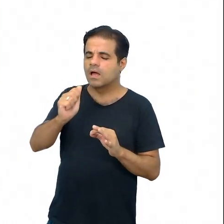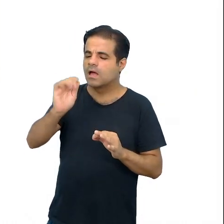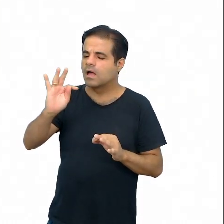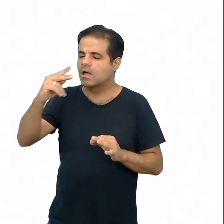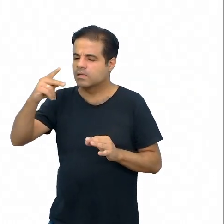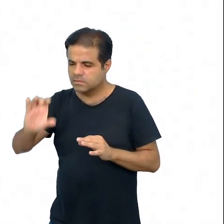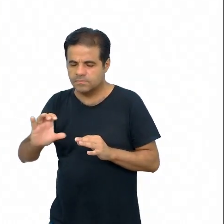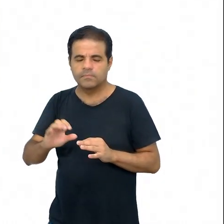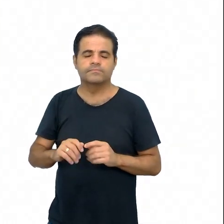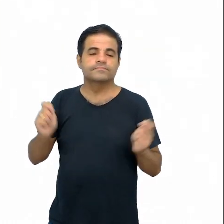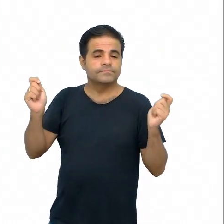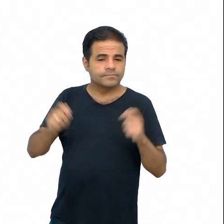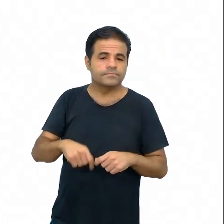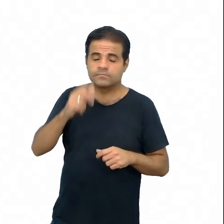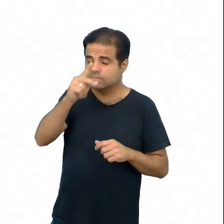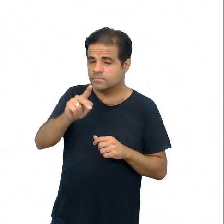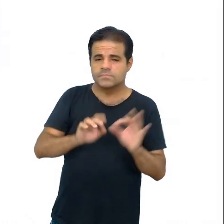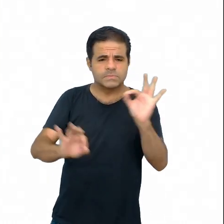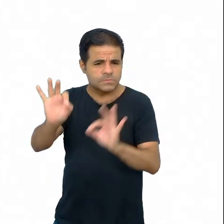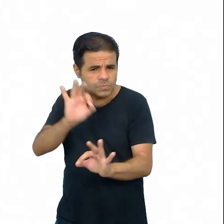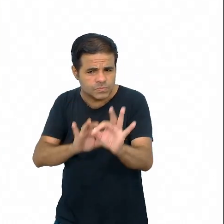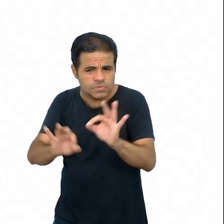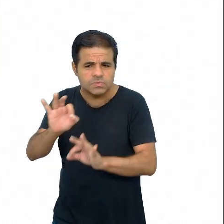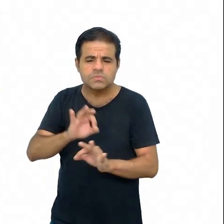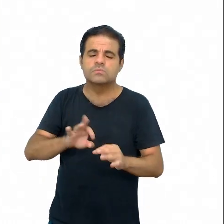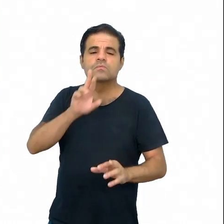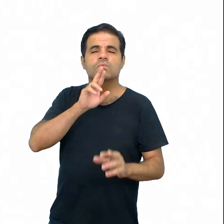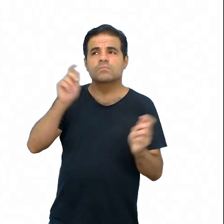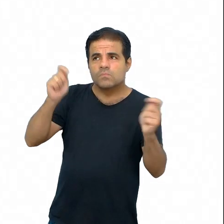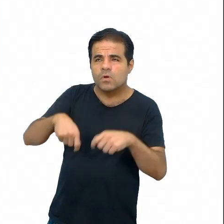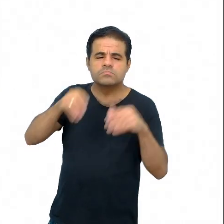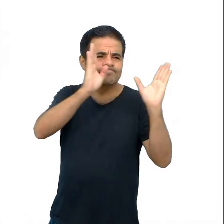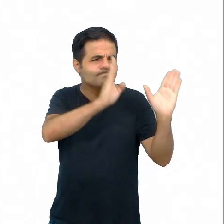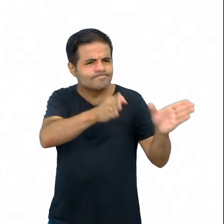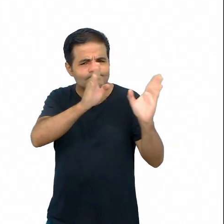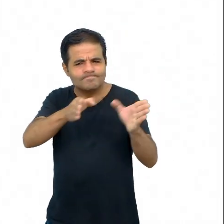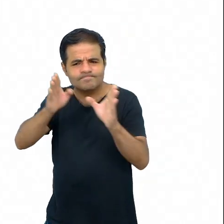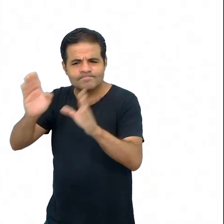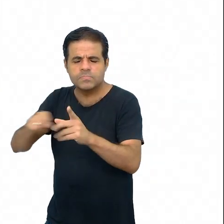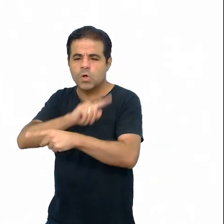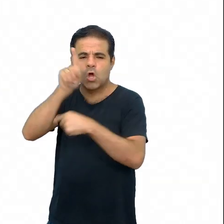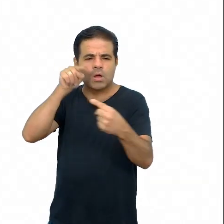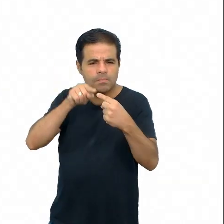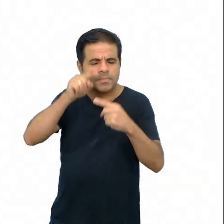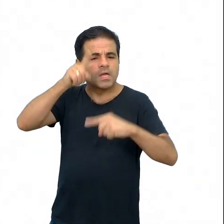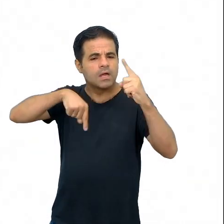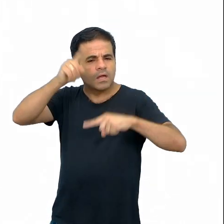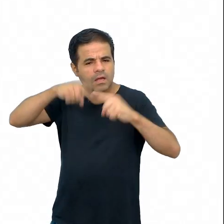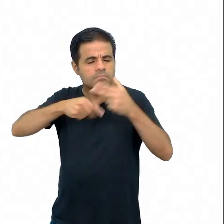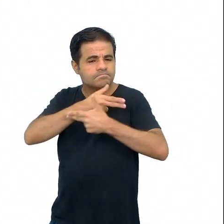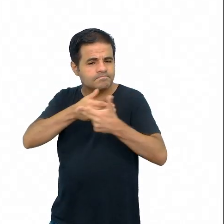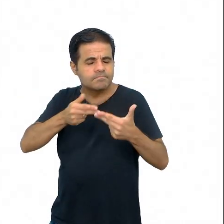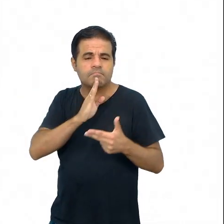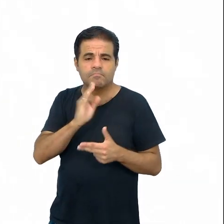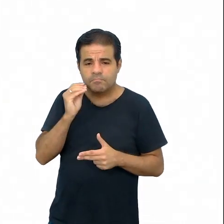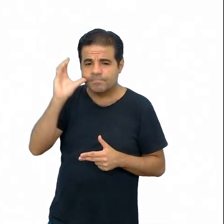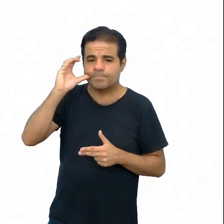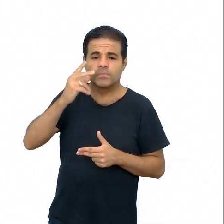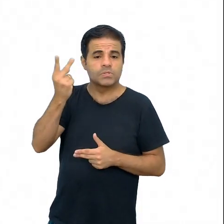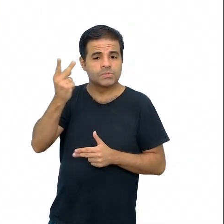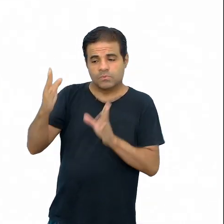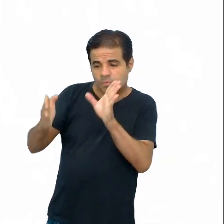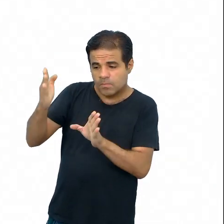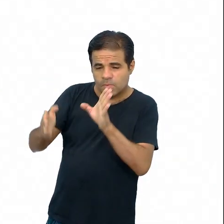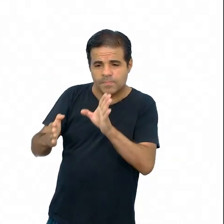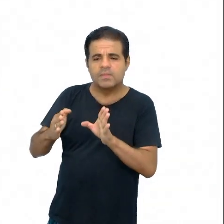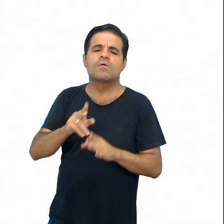TPC, o seu planejamento, né, que vocês possam organizar. Os objetos de conhecimento serão no segundo